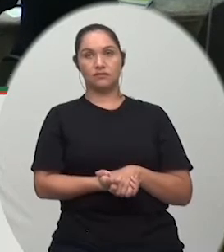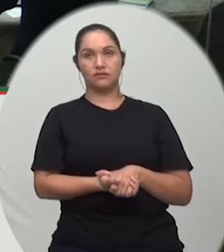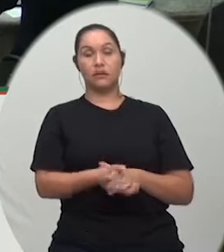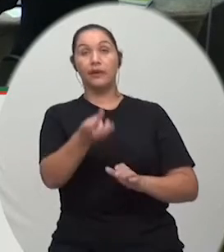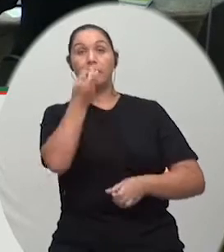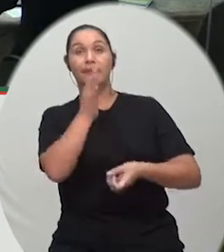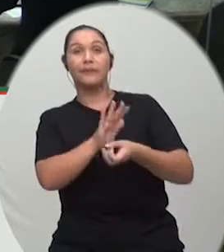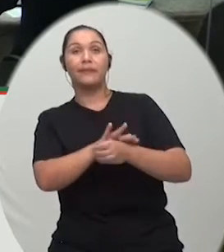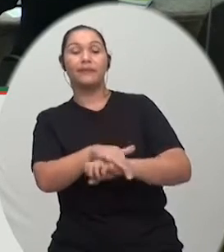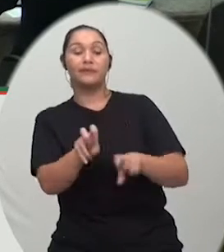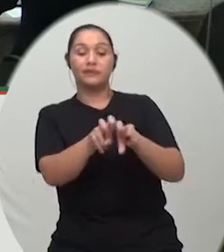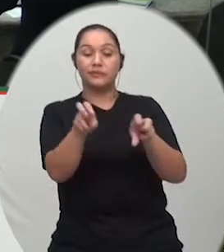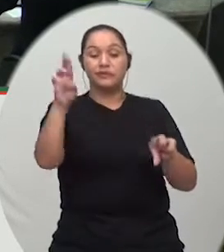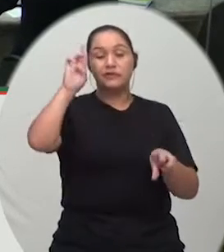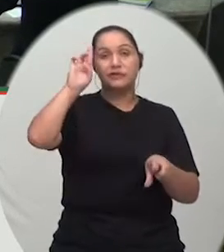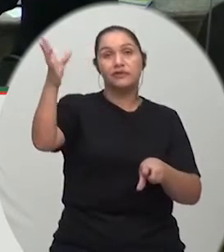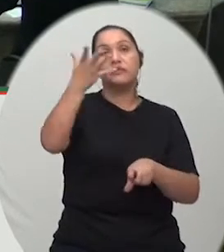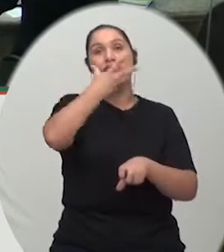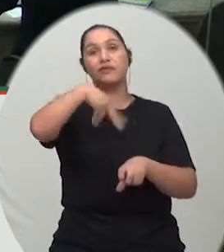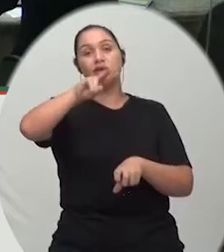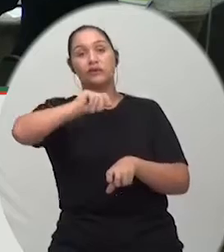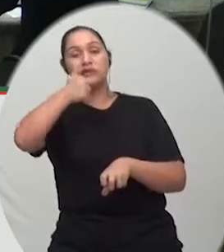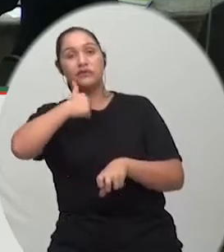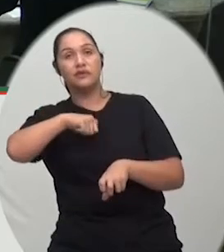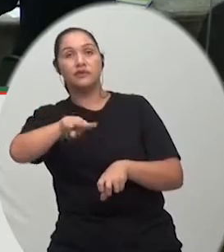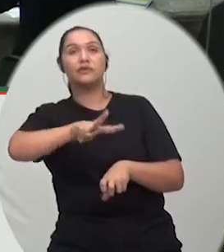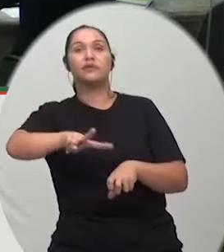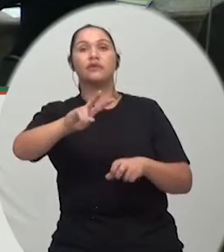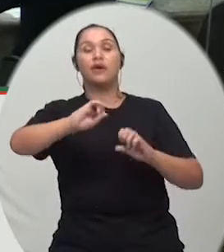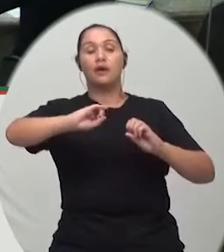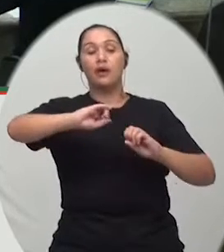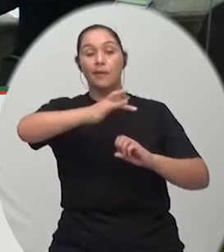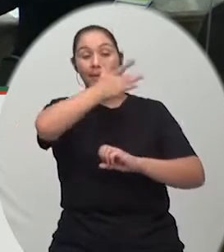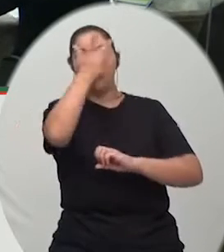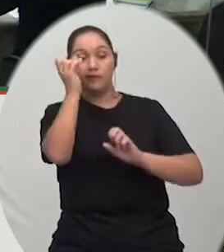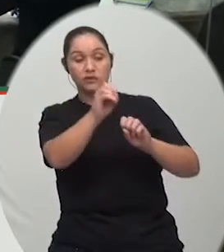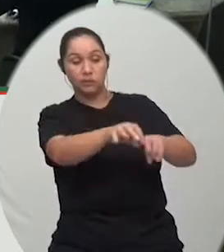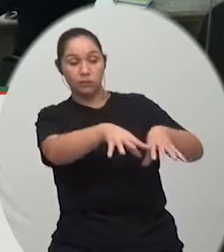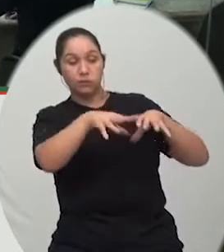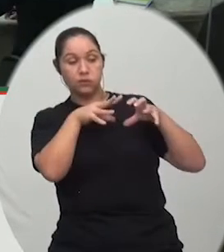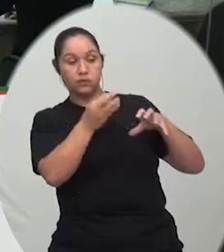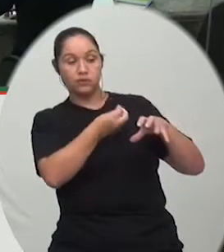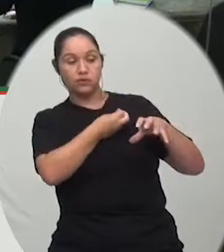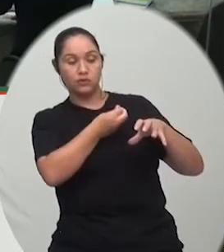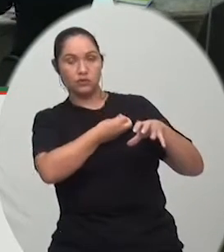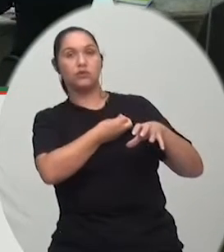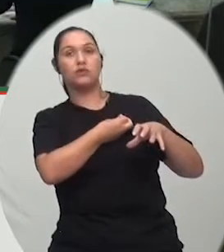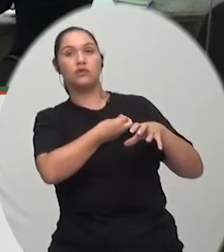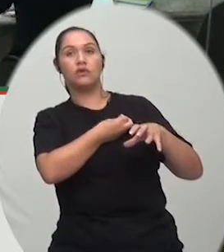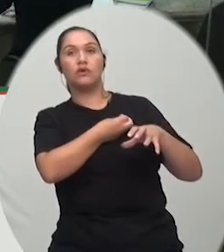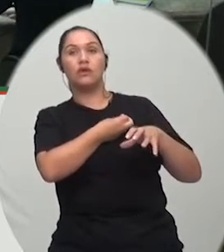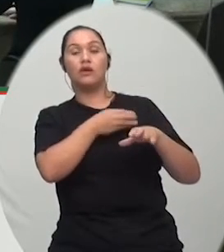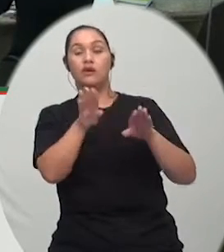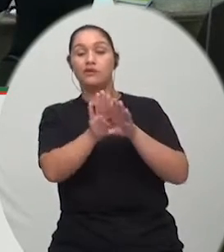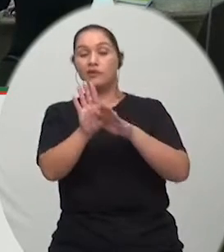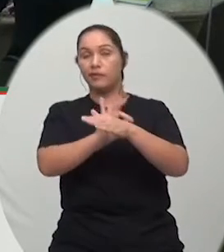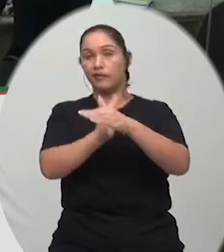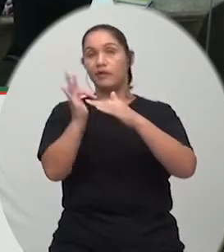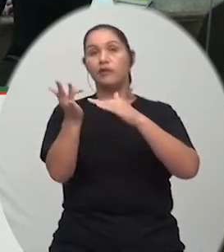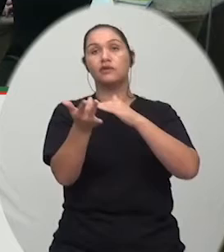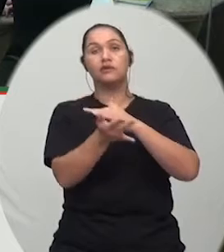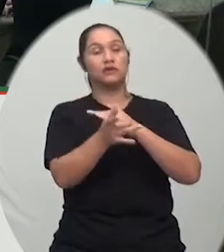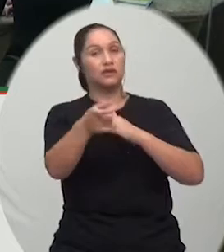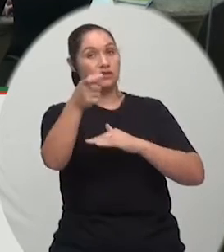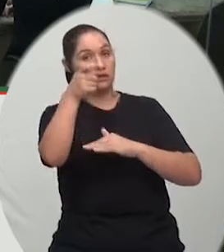Boa noite, membros da mesa, vereadores, vereadoras, público que nos assiste pelas redes sociais, doutor